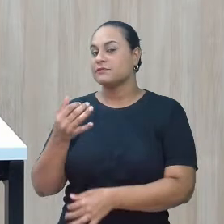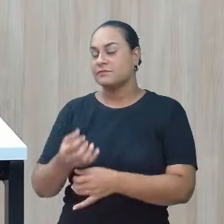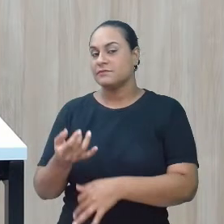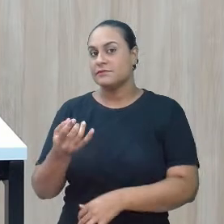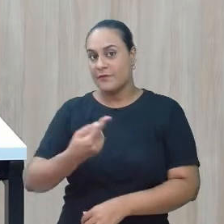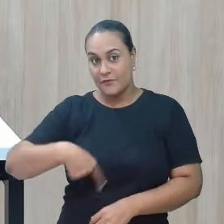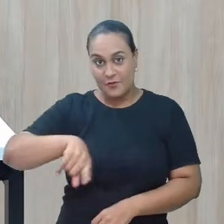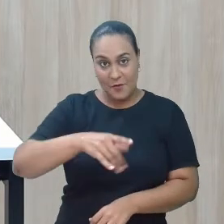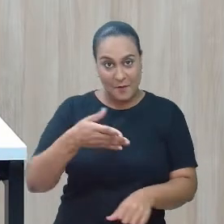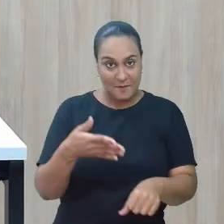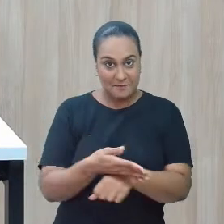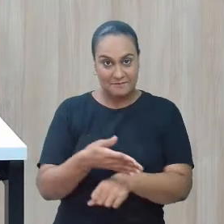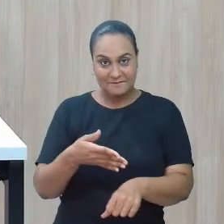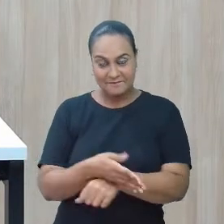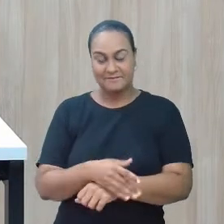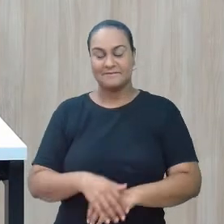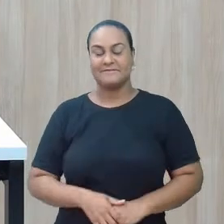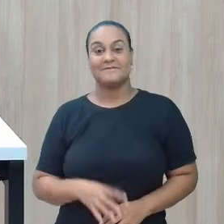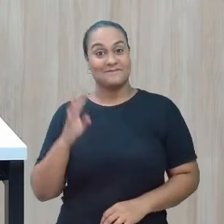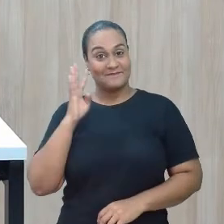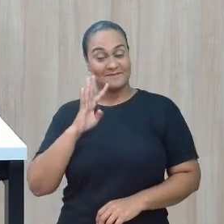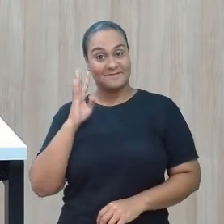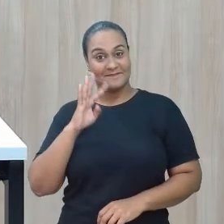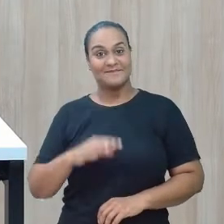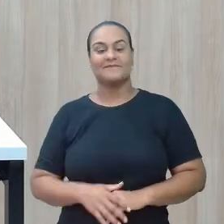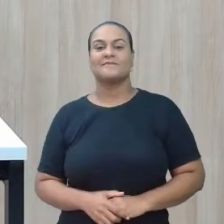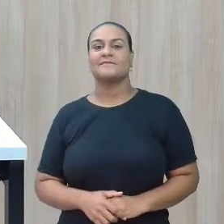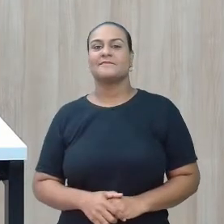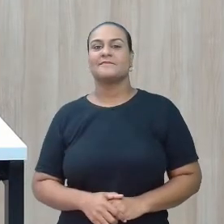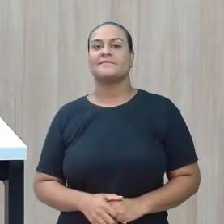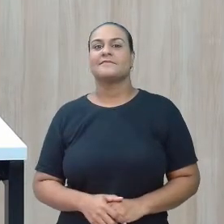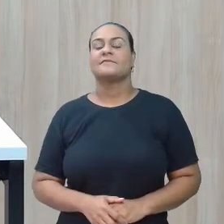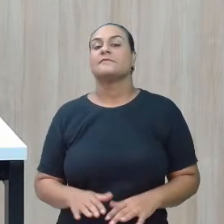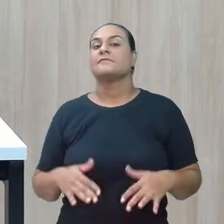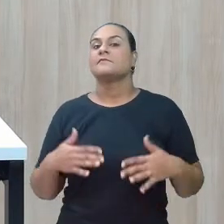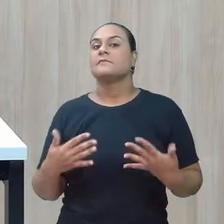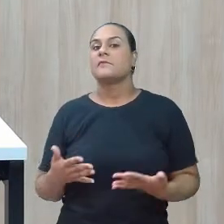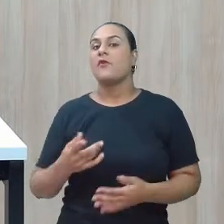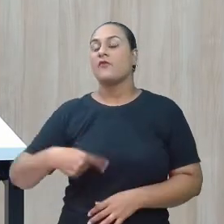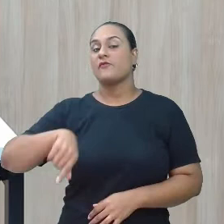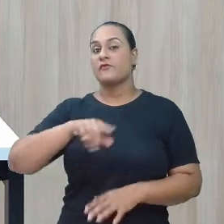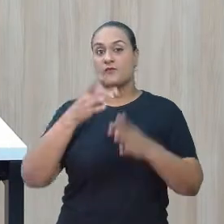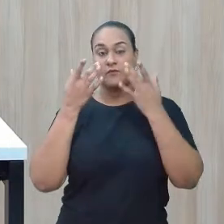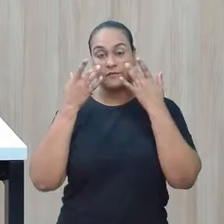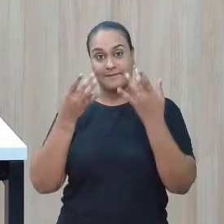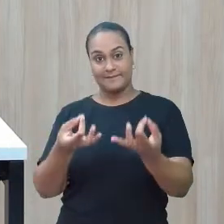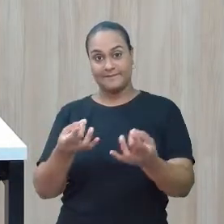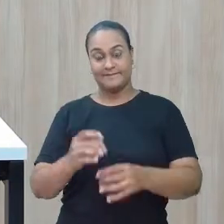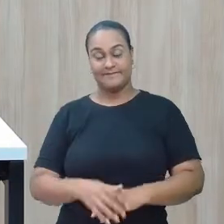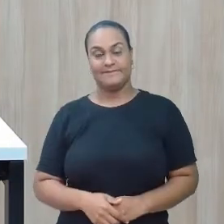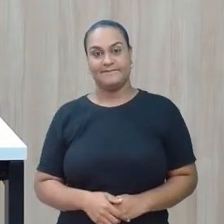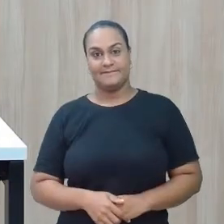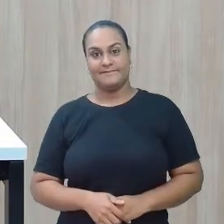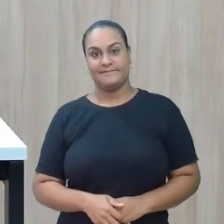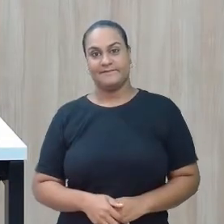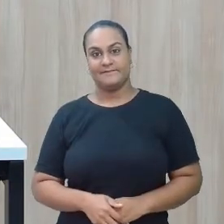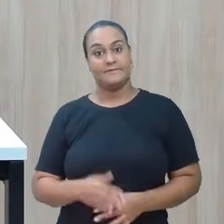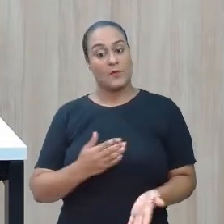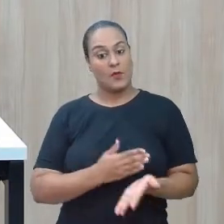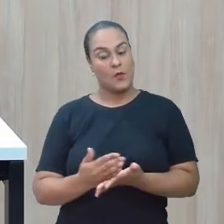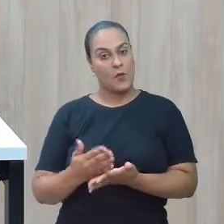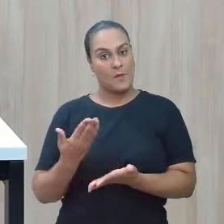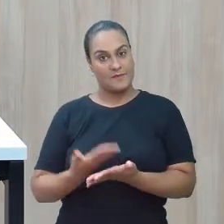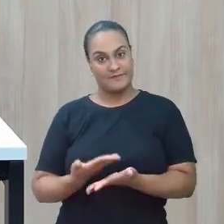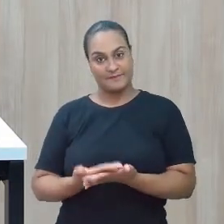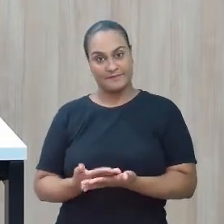vocês já estão conversando. Legal, não é, pessoal? Então, fiquem aí ligadinhos, para a gente já começar a